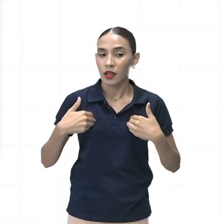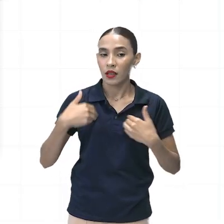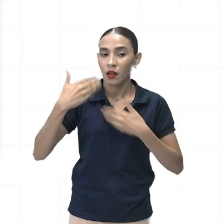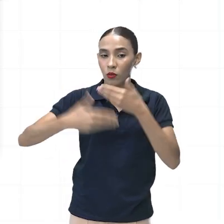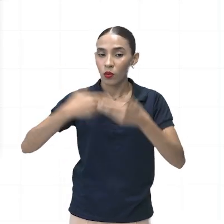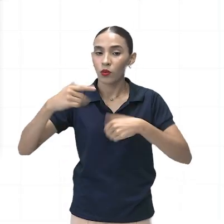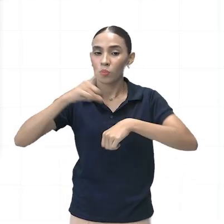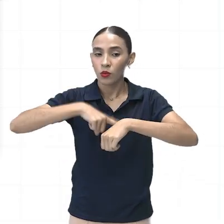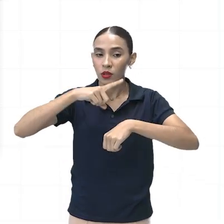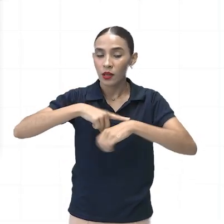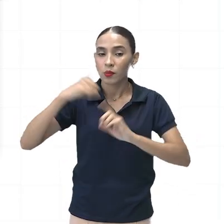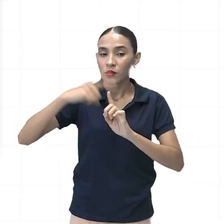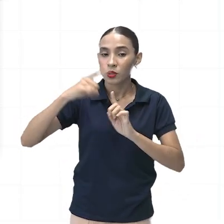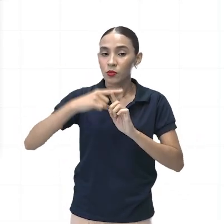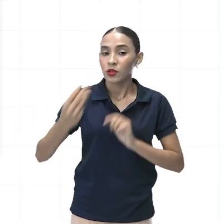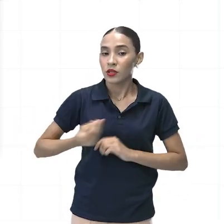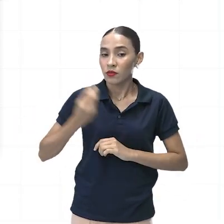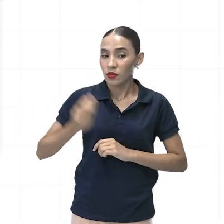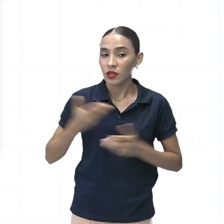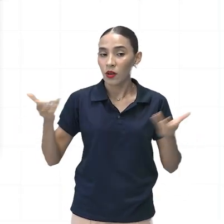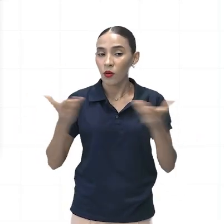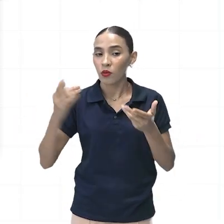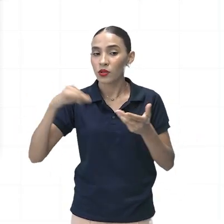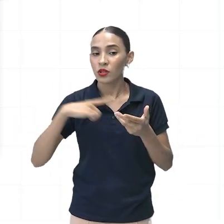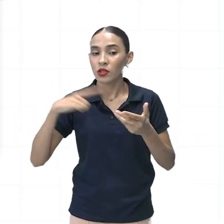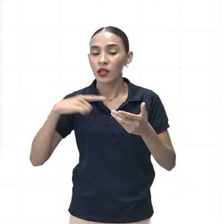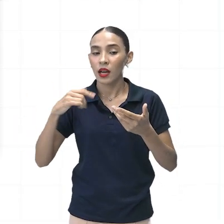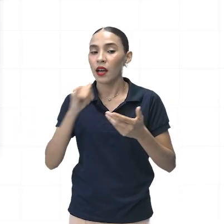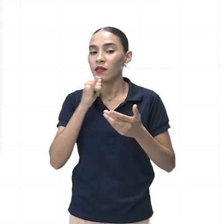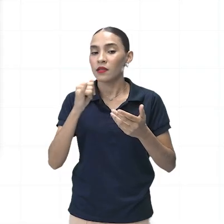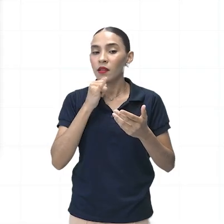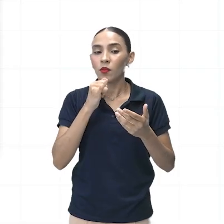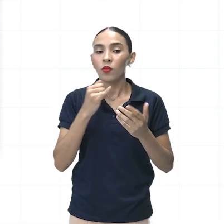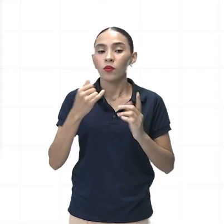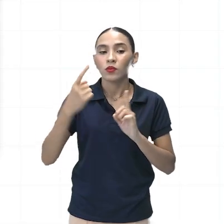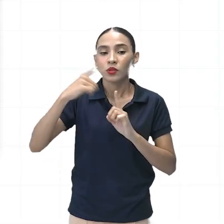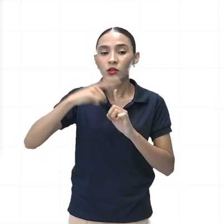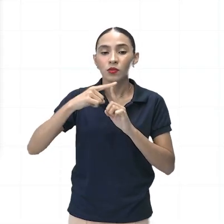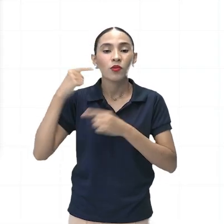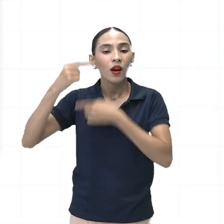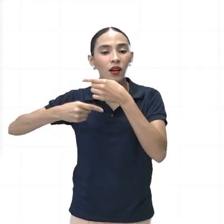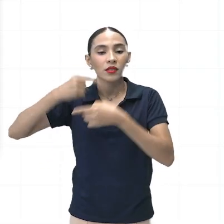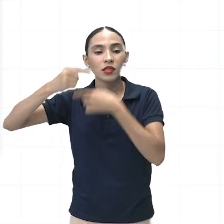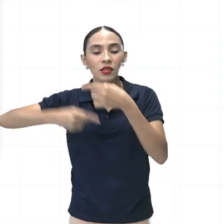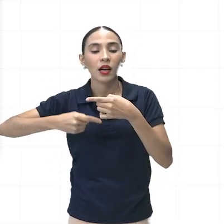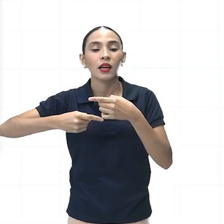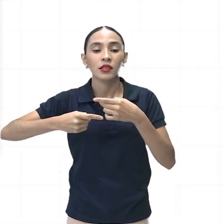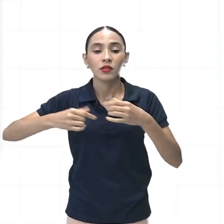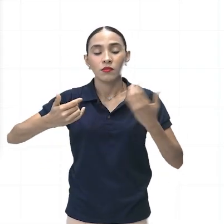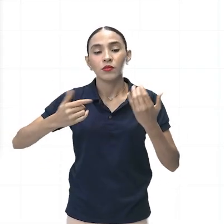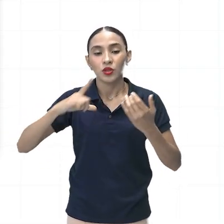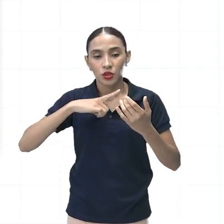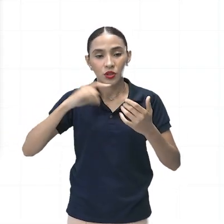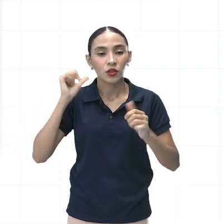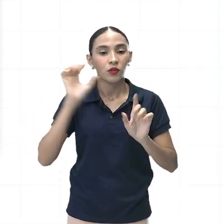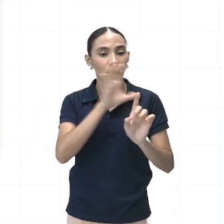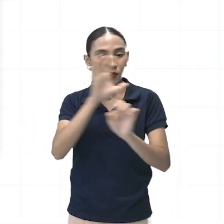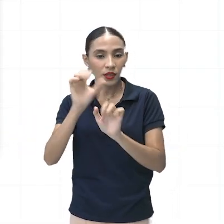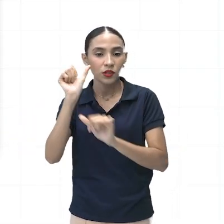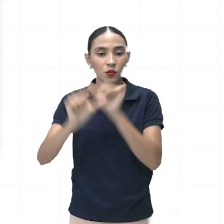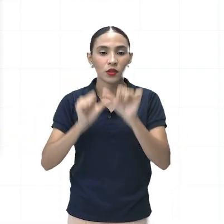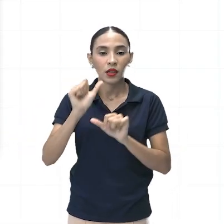tempo e que as formas de vida atuais tinham descendido de formas ancestrais que haviam sofrido